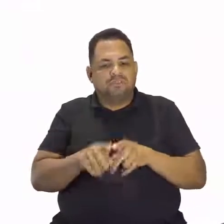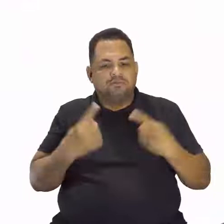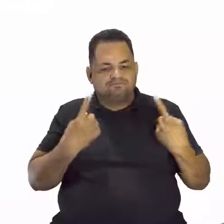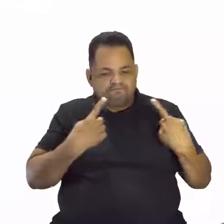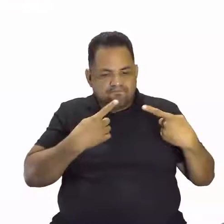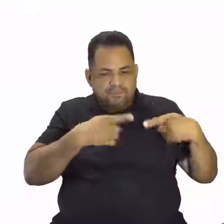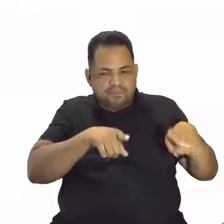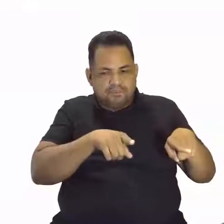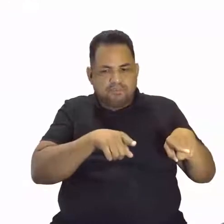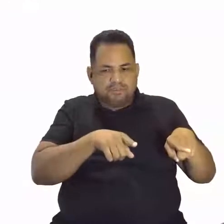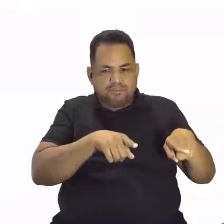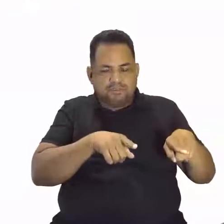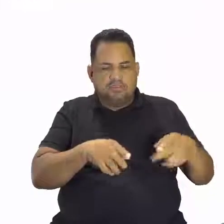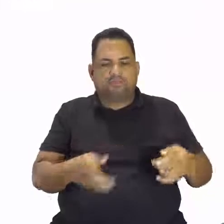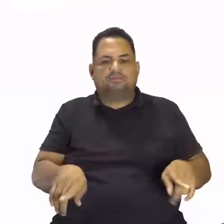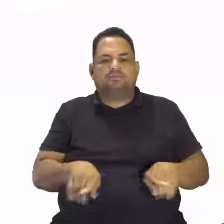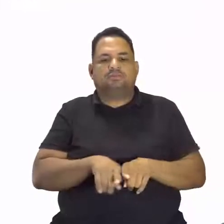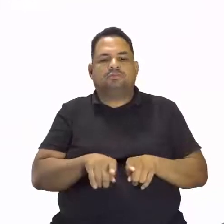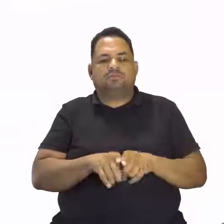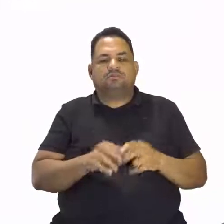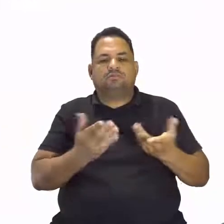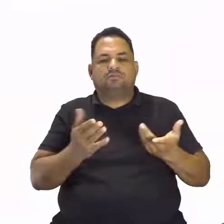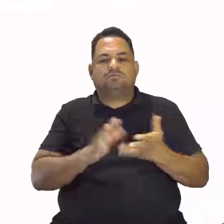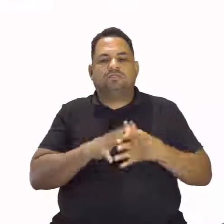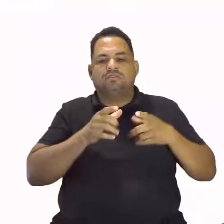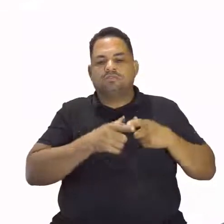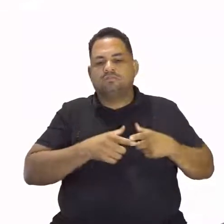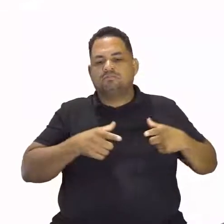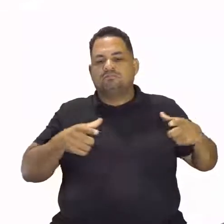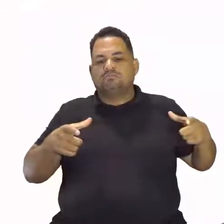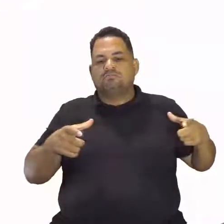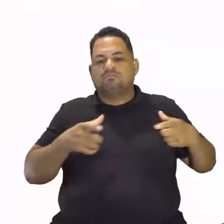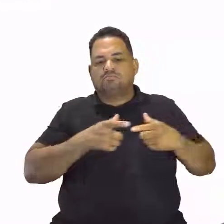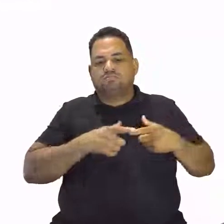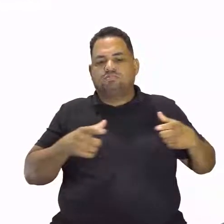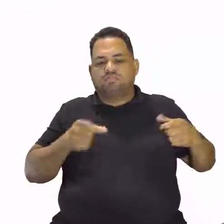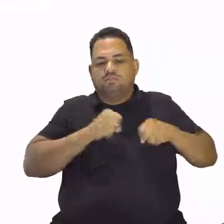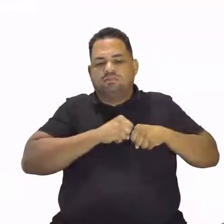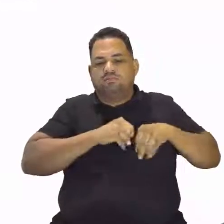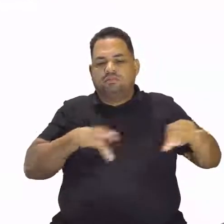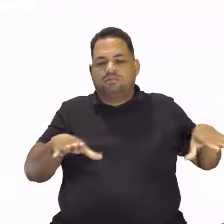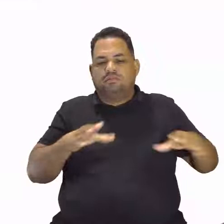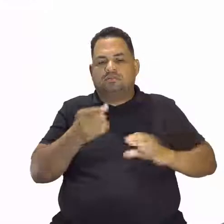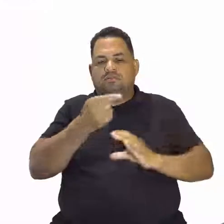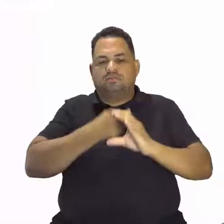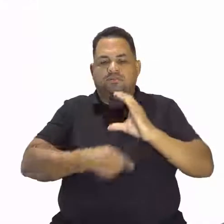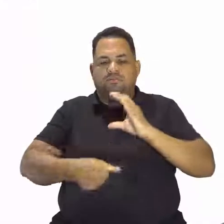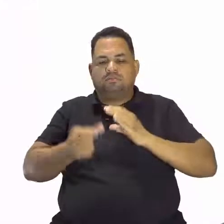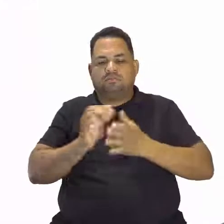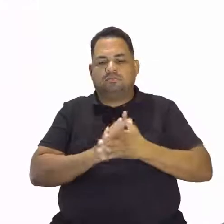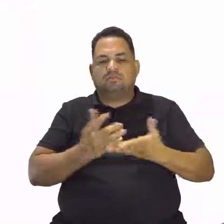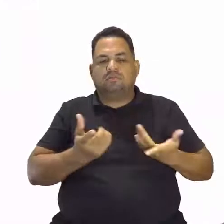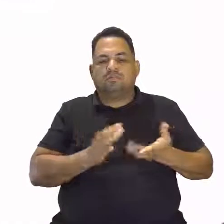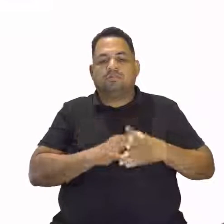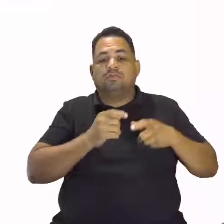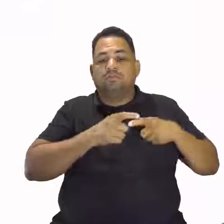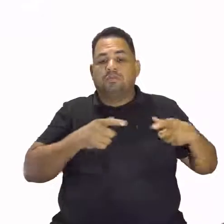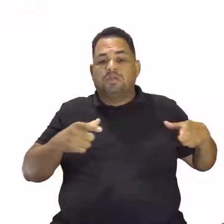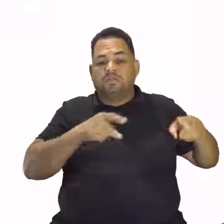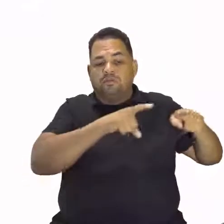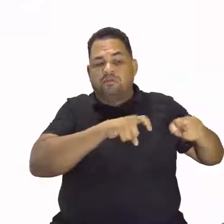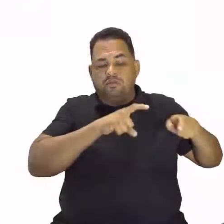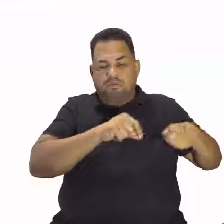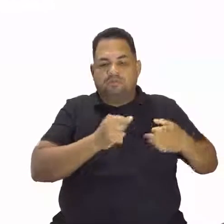por por essa expansão enorme do capital, por essa expansão do agronegócio, né? Que tem um